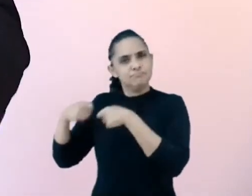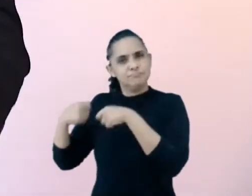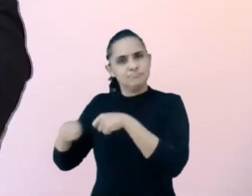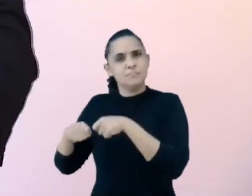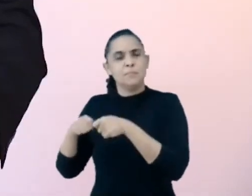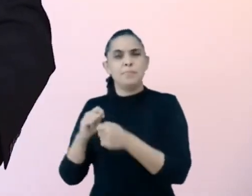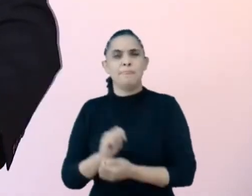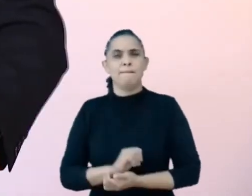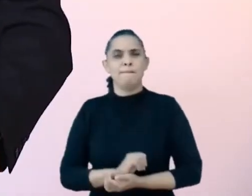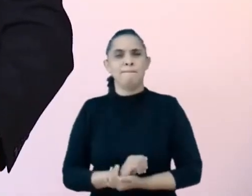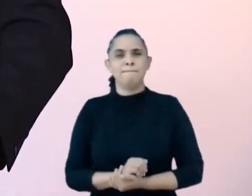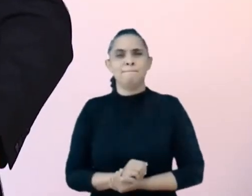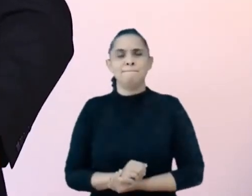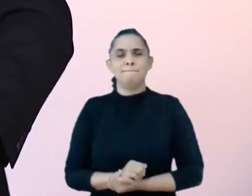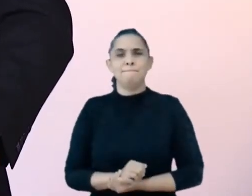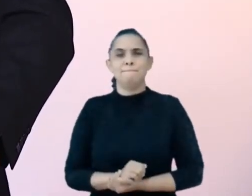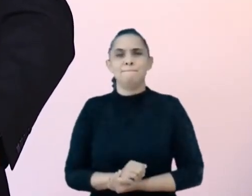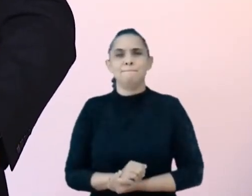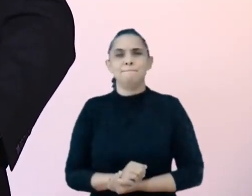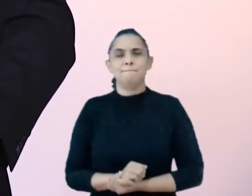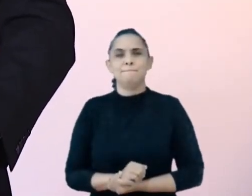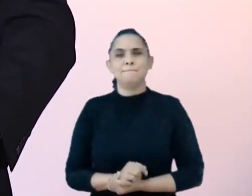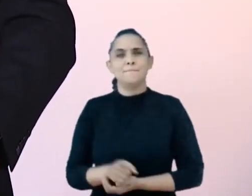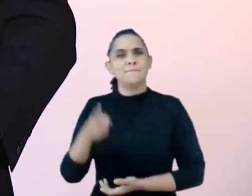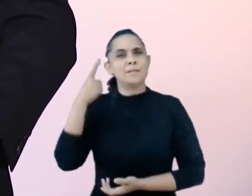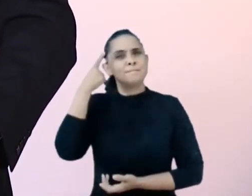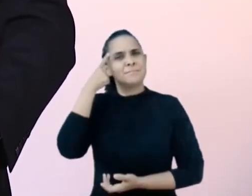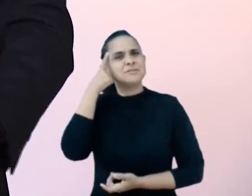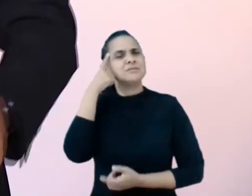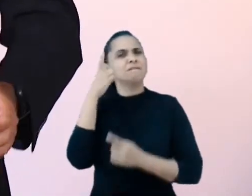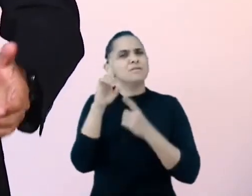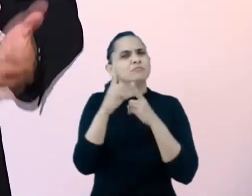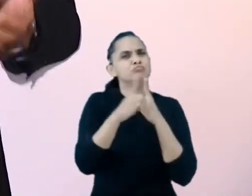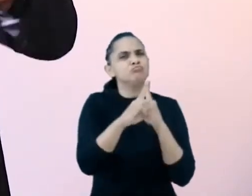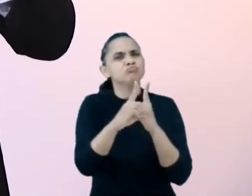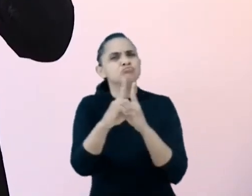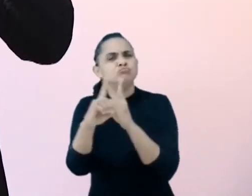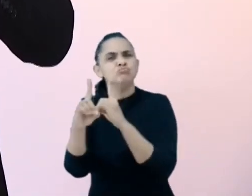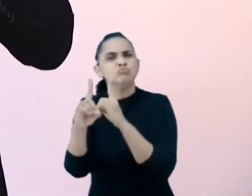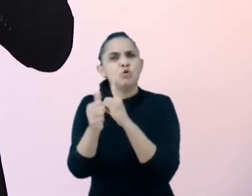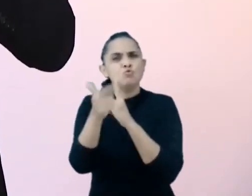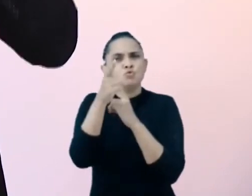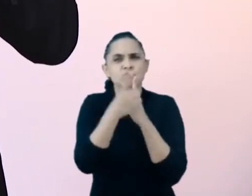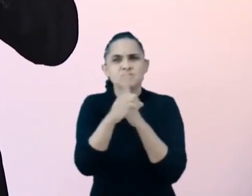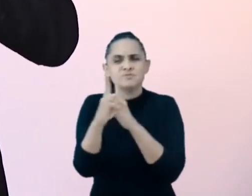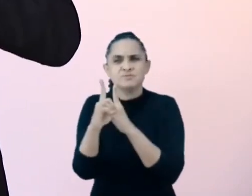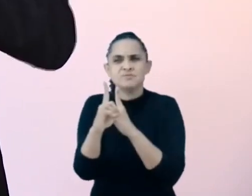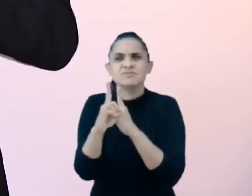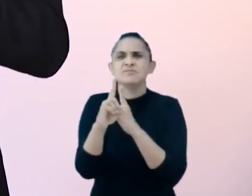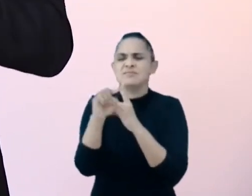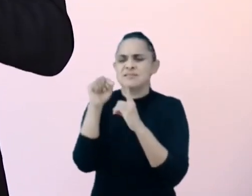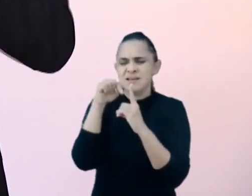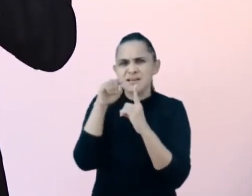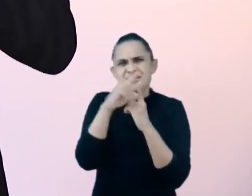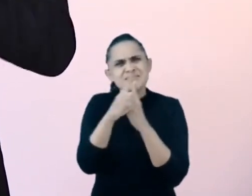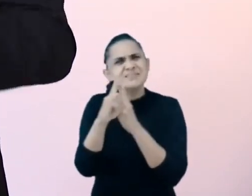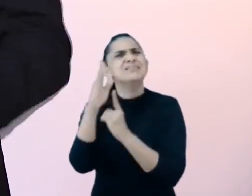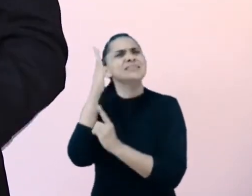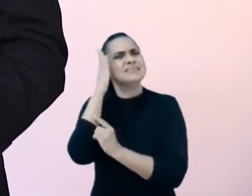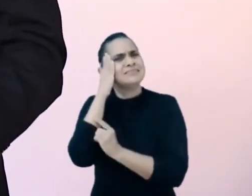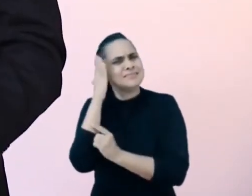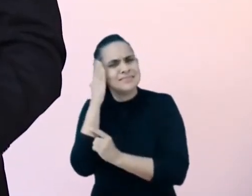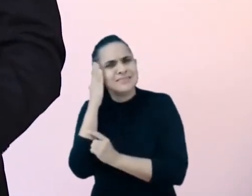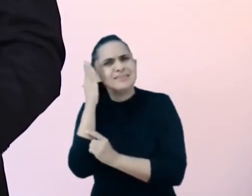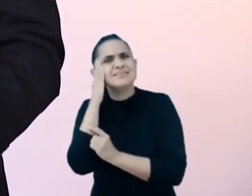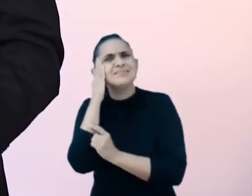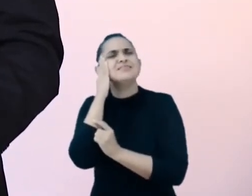Quando nós pensamos nos discípulos, nós entendemos que eles compreenderam claramente o que nós